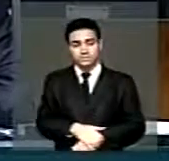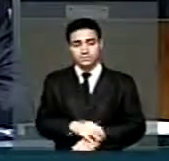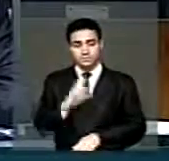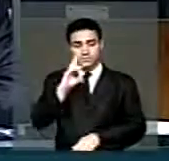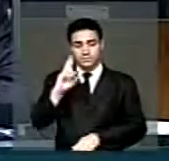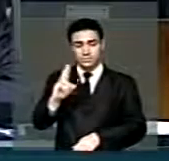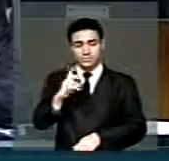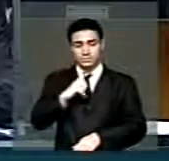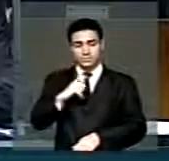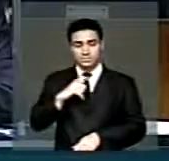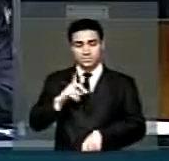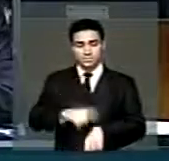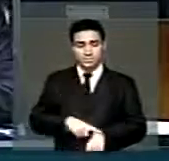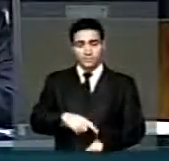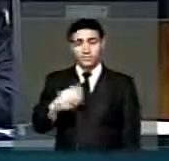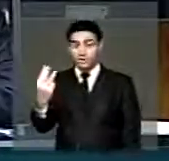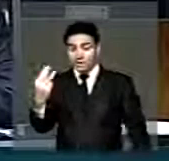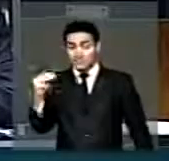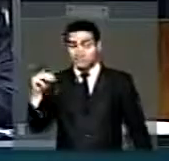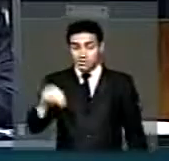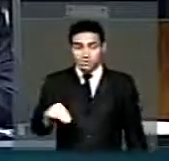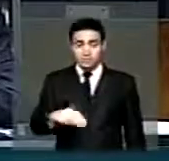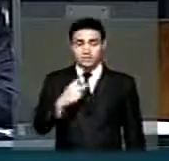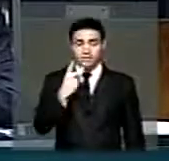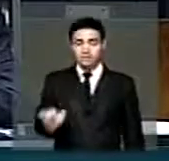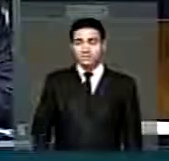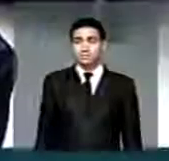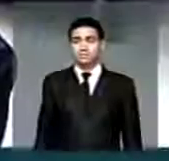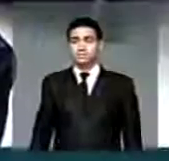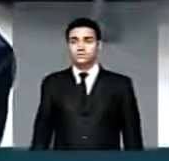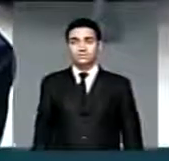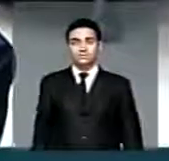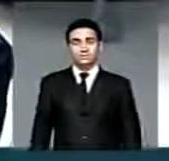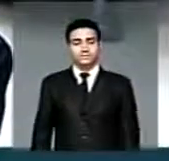terá, então, os 3 minutos. Obrigado, presidente. Eu queria